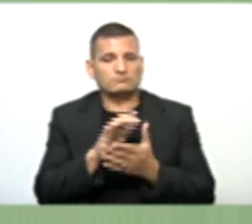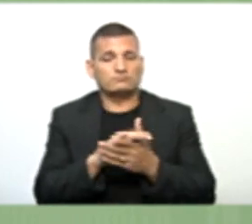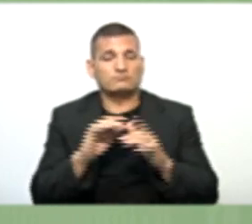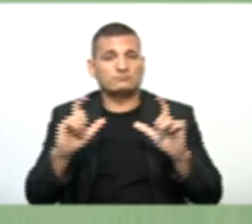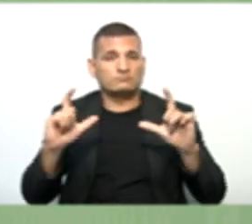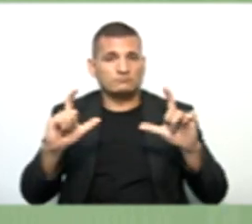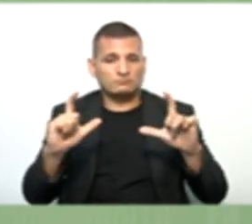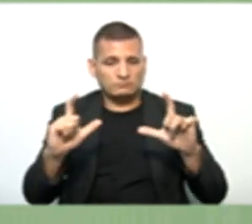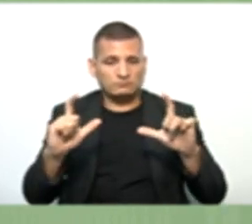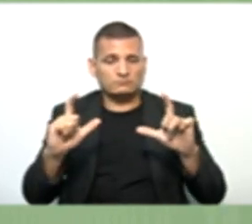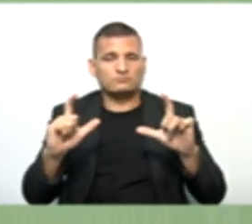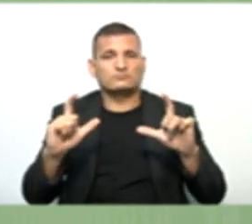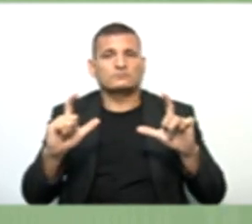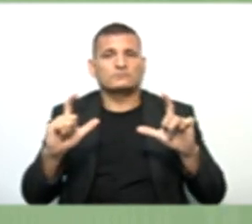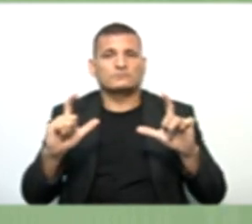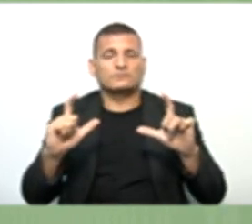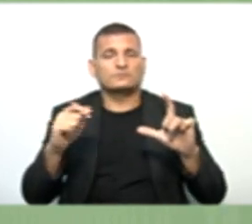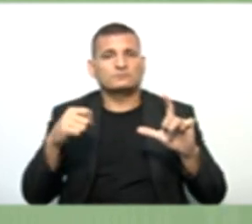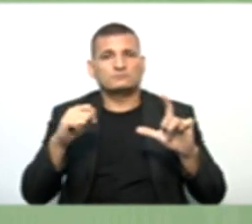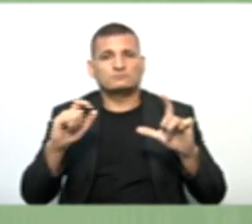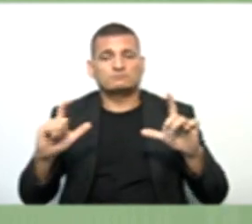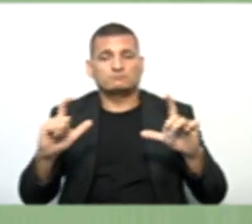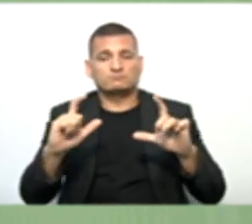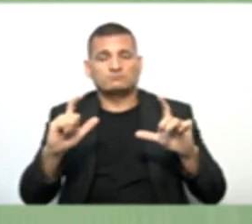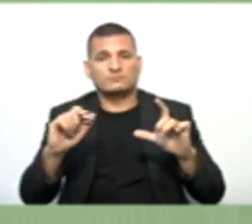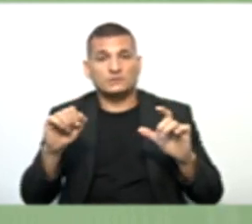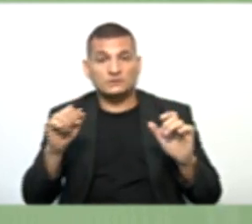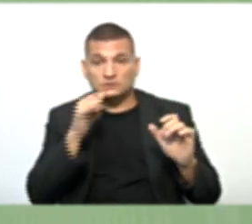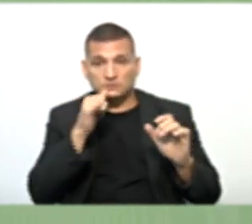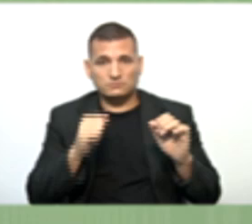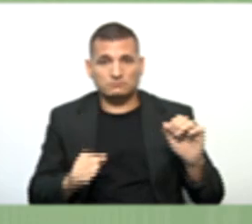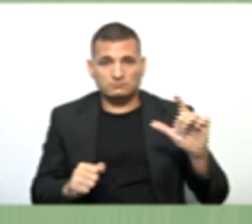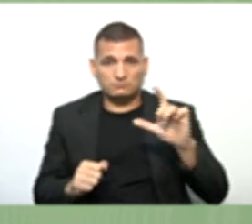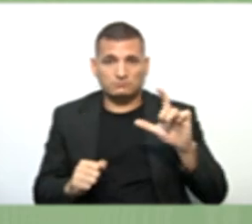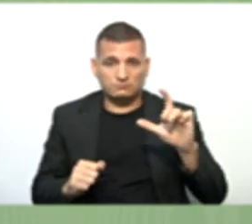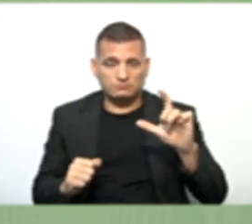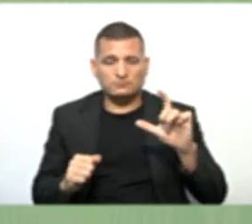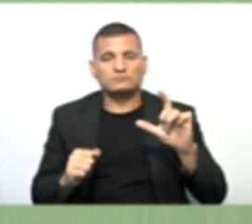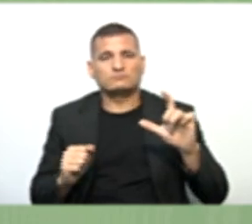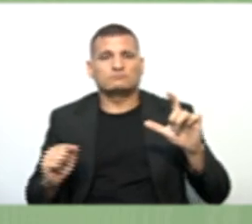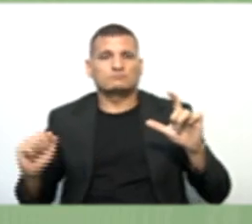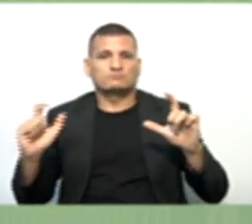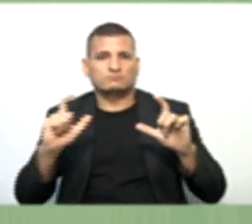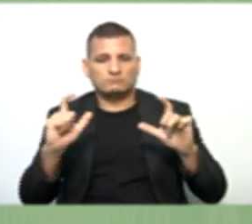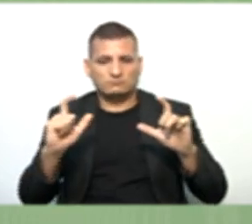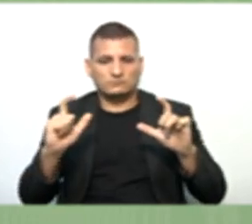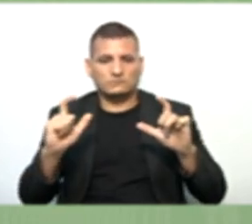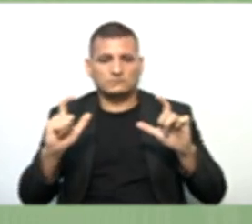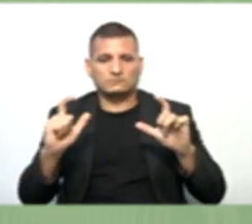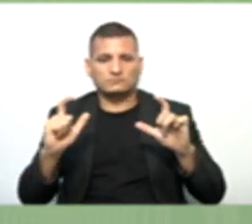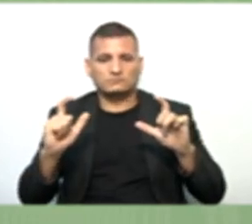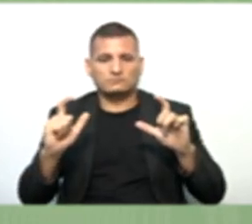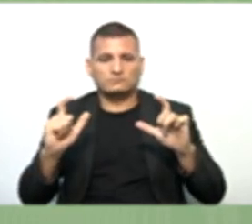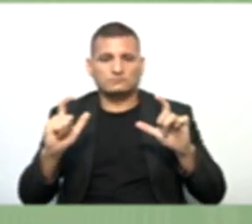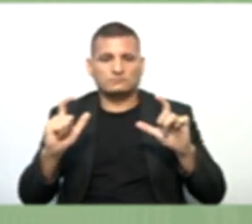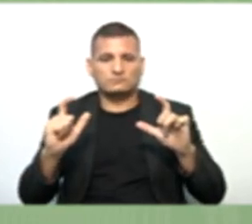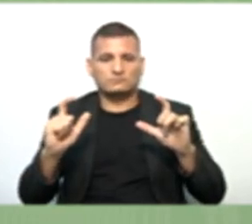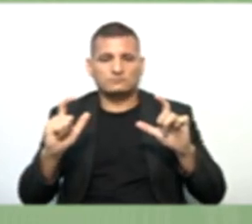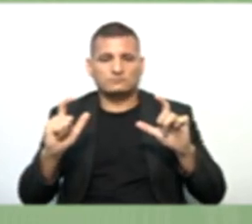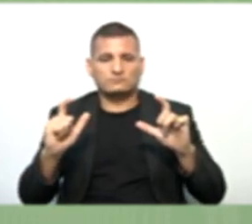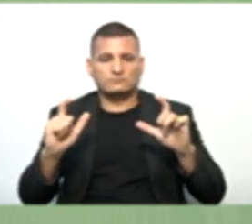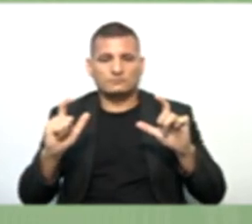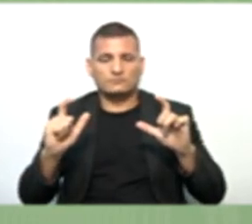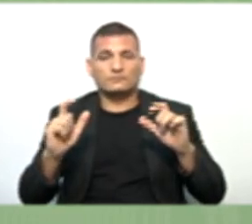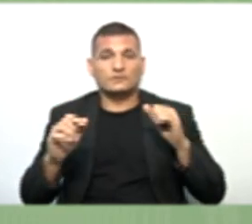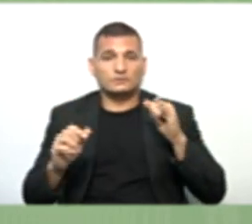que eu abrir, eu preciso fechar, ó. Então, tem um negócio que chama balanceamento de parênteses, né? Quer dizer, se eu